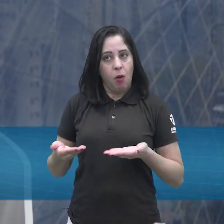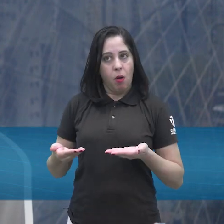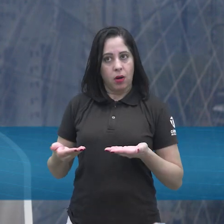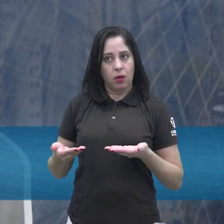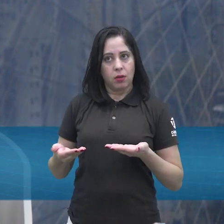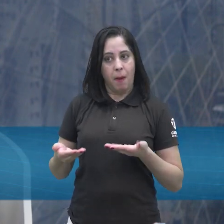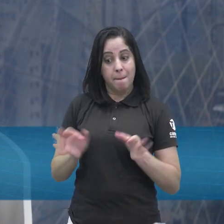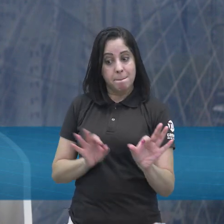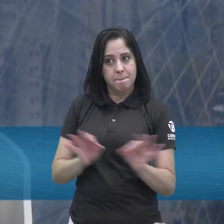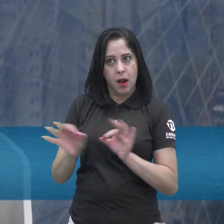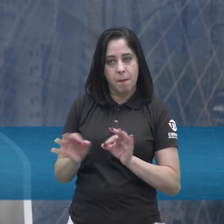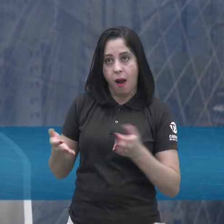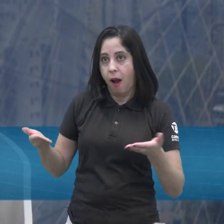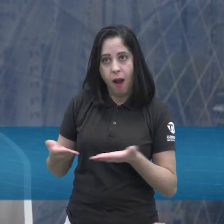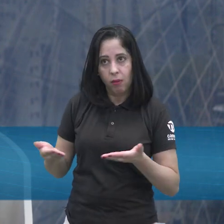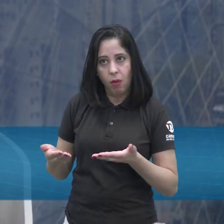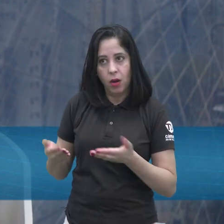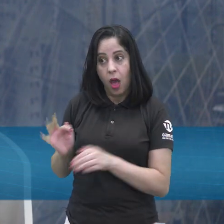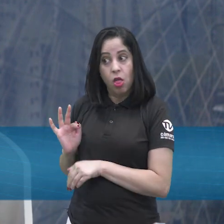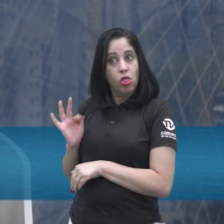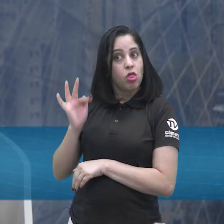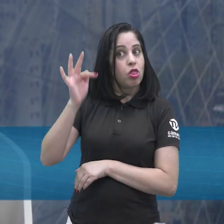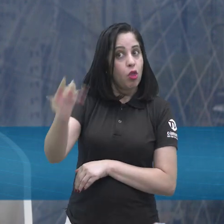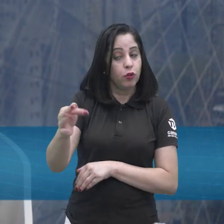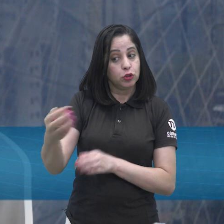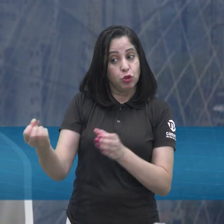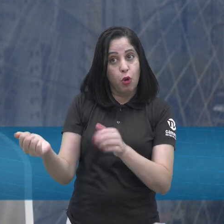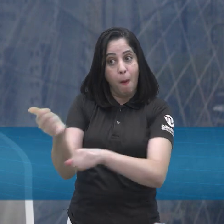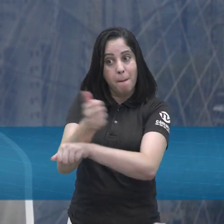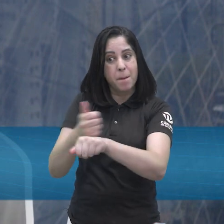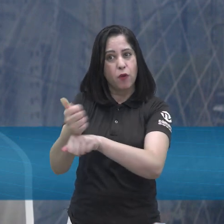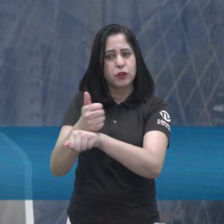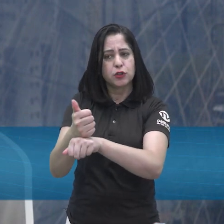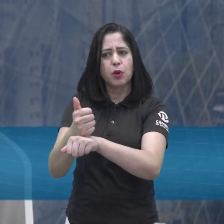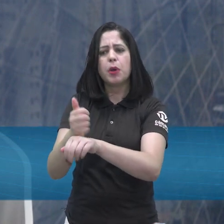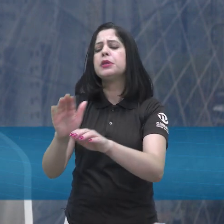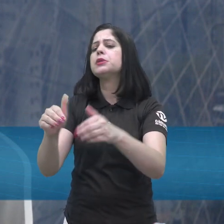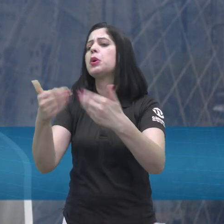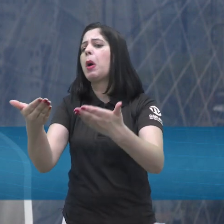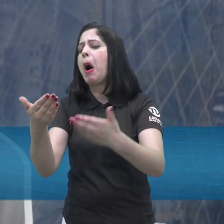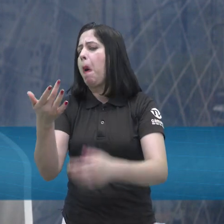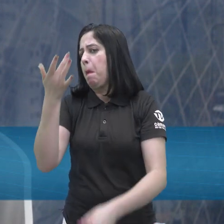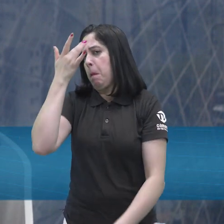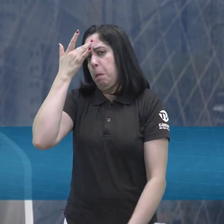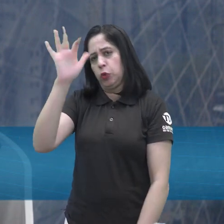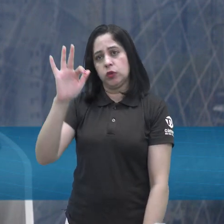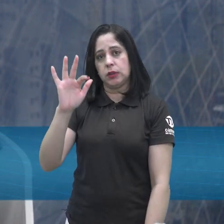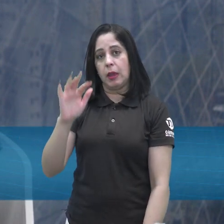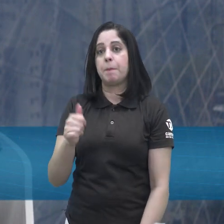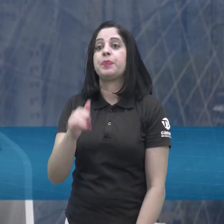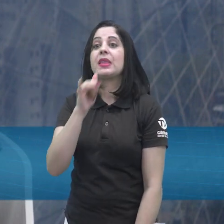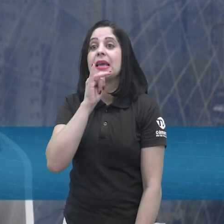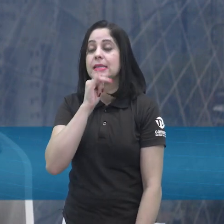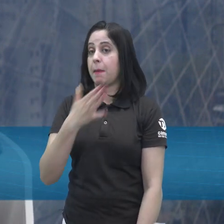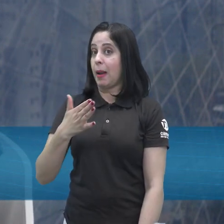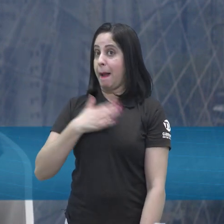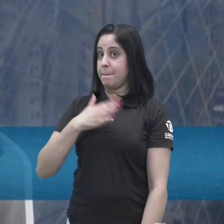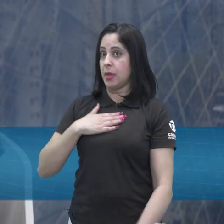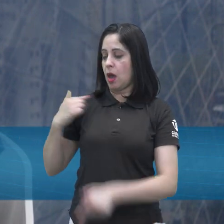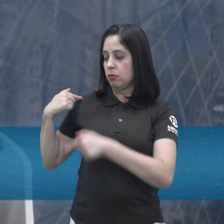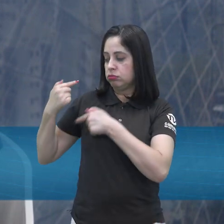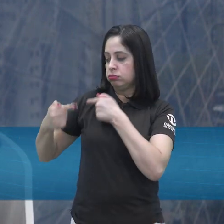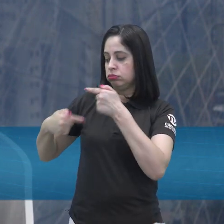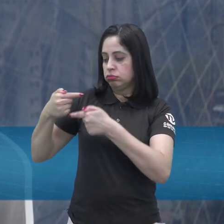futuro. Nós não conseguimos prever quais serão as profissões exatas. Eu falo da minha geração, eu acho